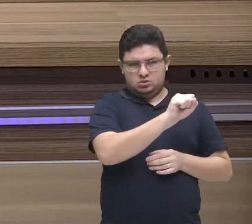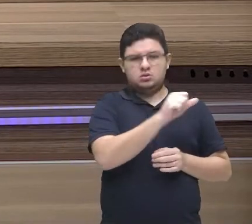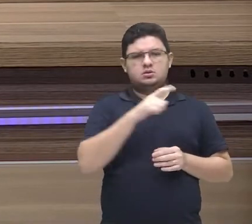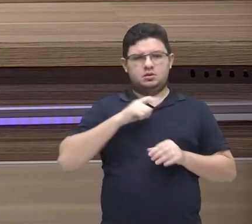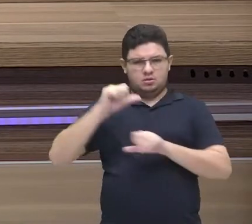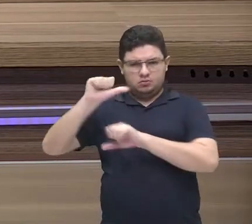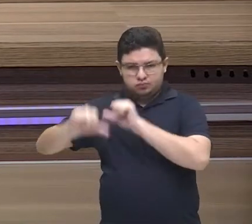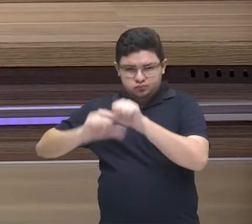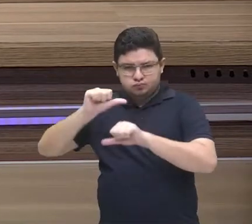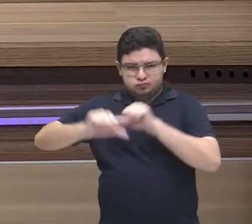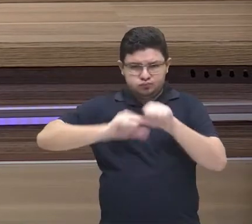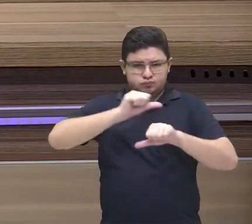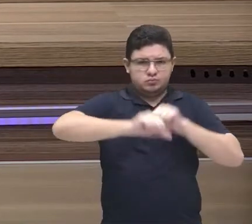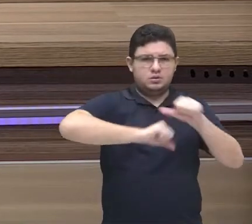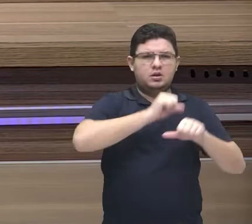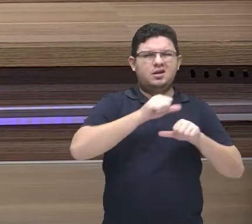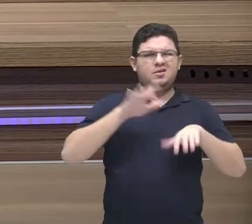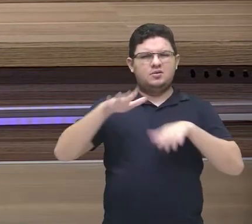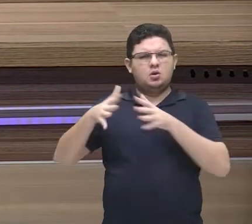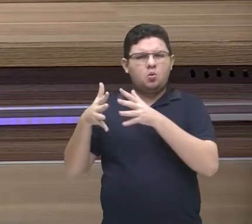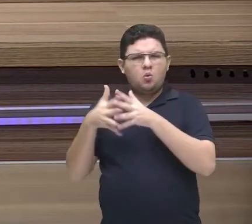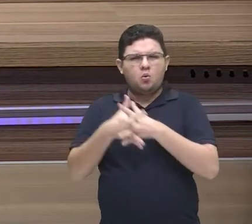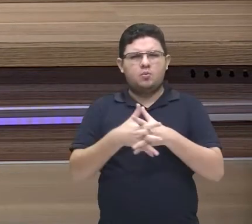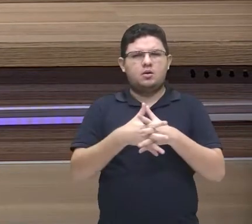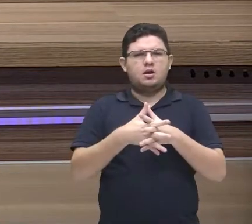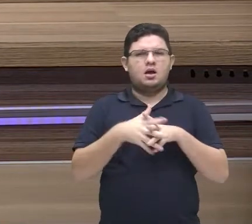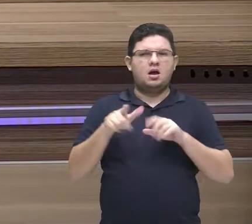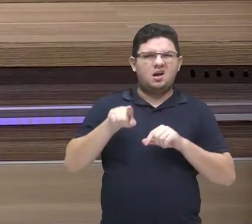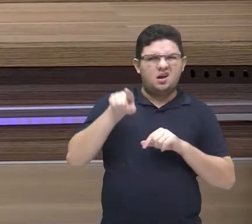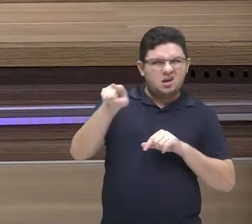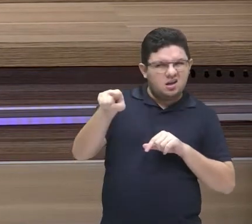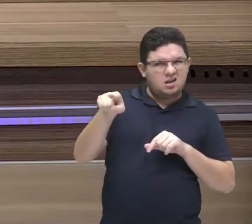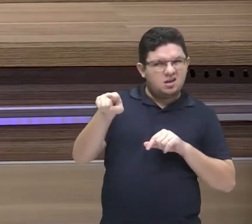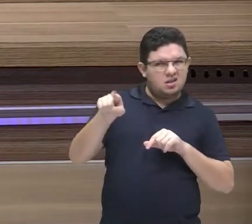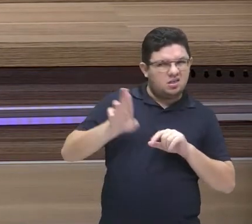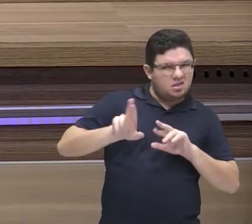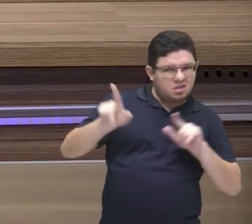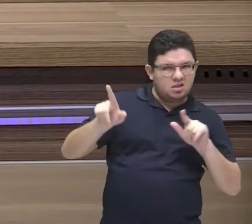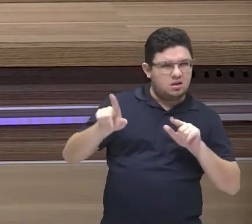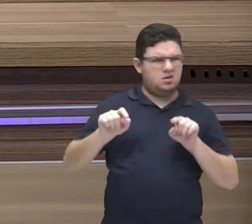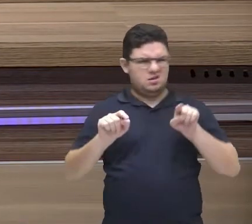conflito, né? É falar assim, o menino, porque o outro é assim, mas cada um de nós,